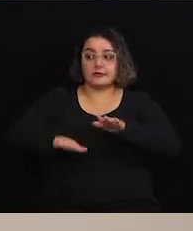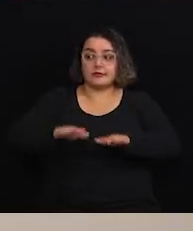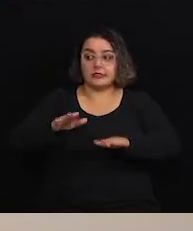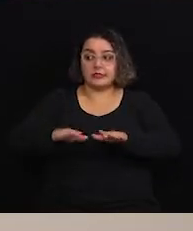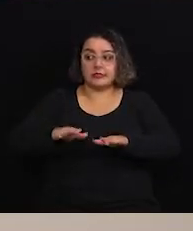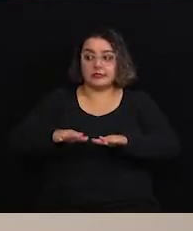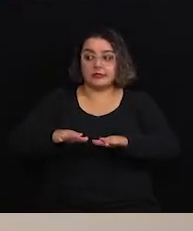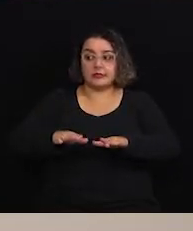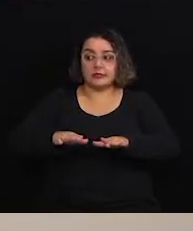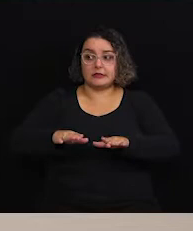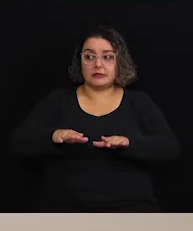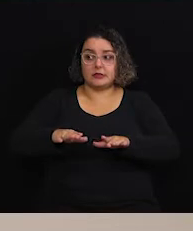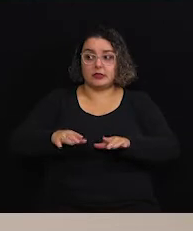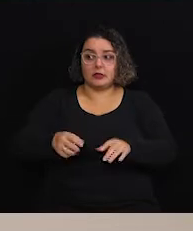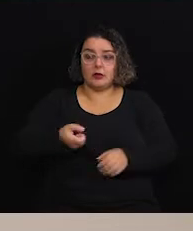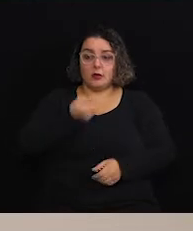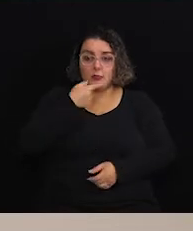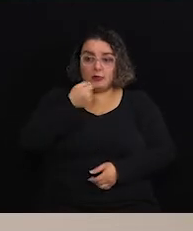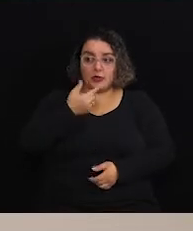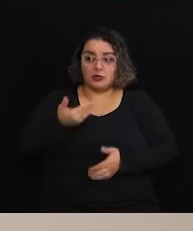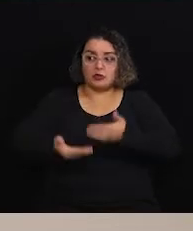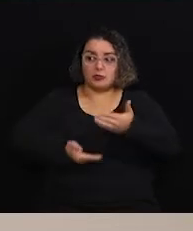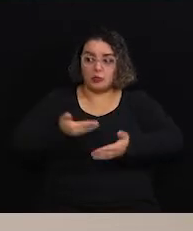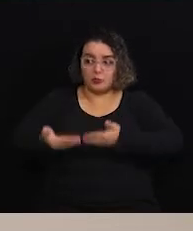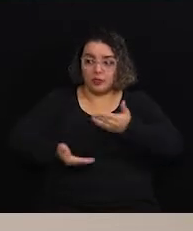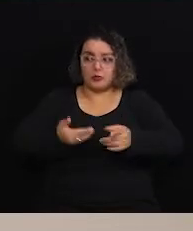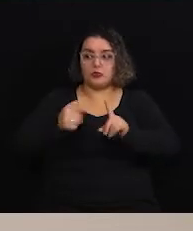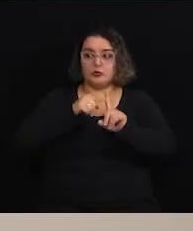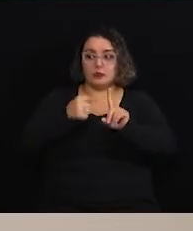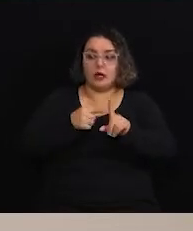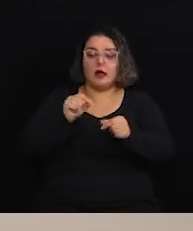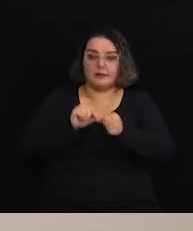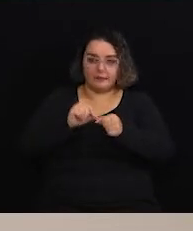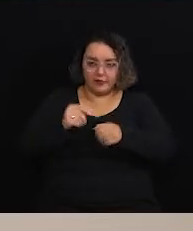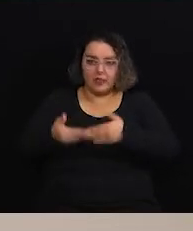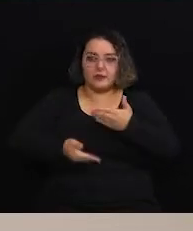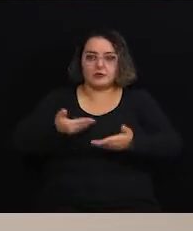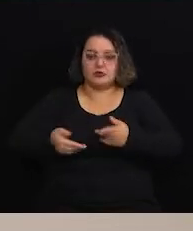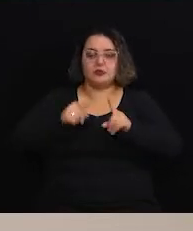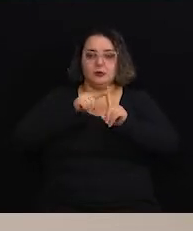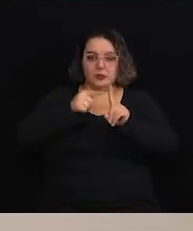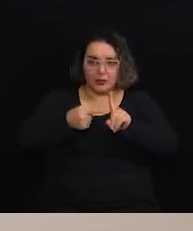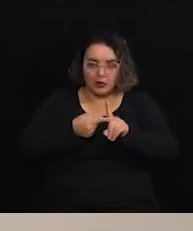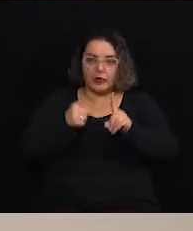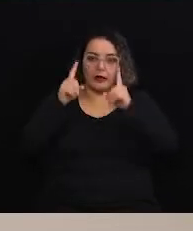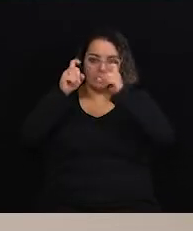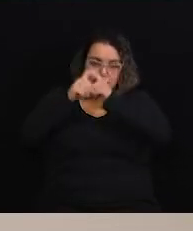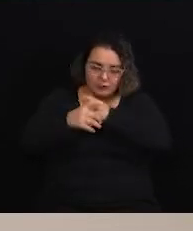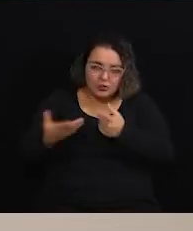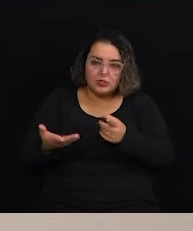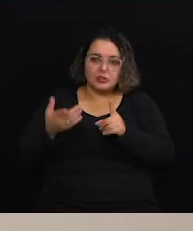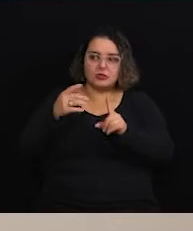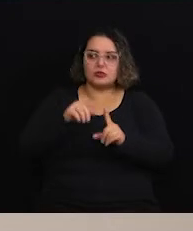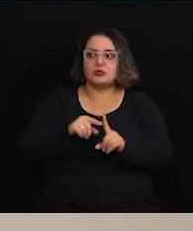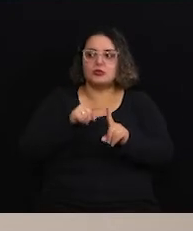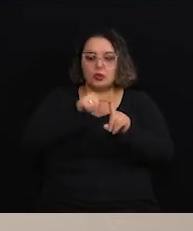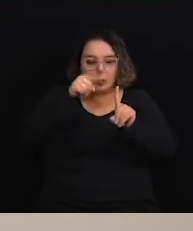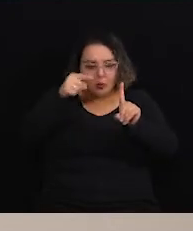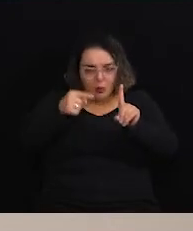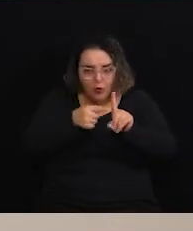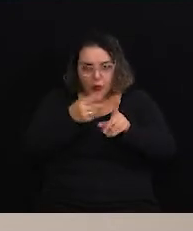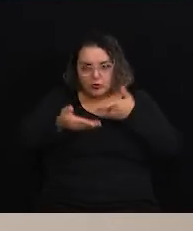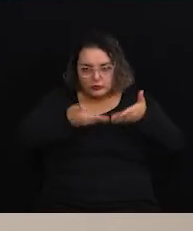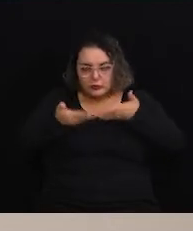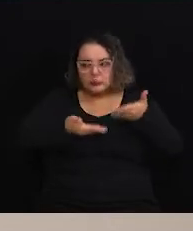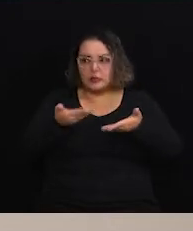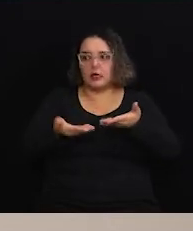ela medicada até o momento do tratamento e aí ela faz o tratamento para engravidar